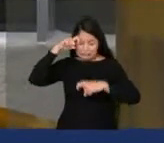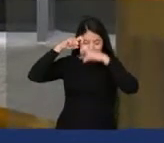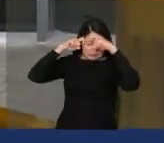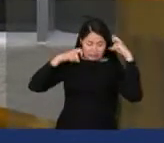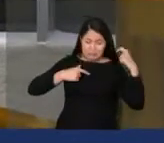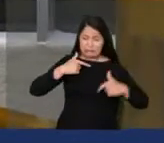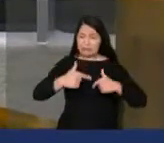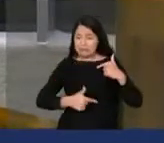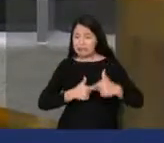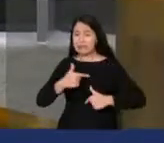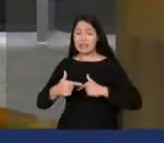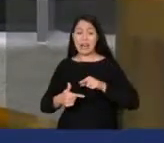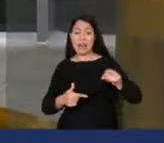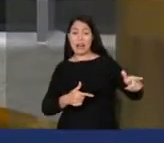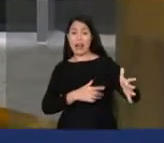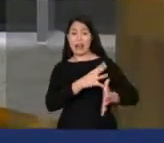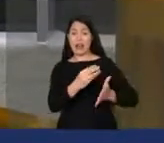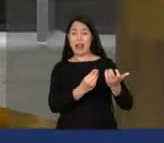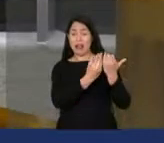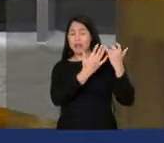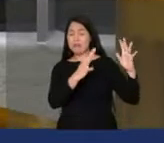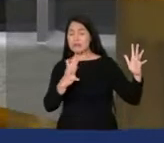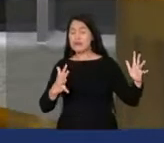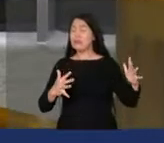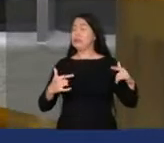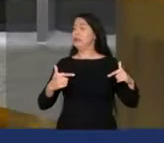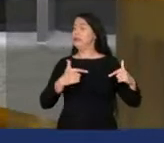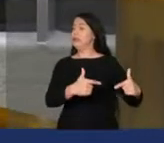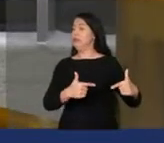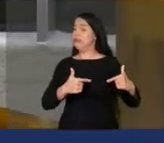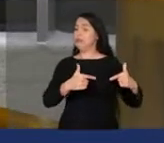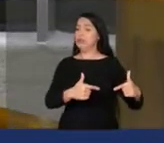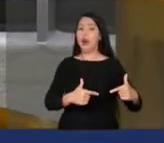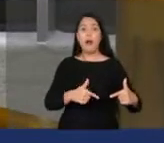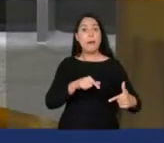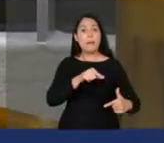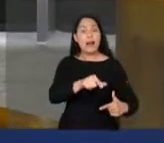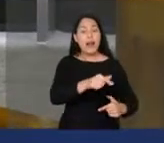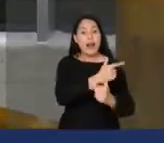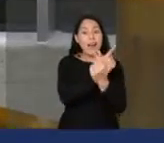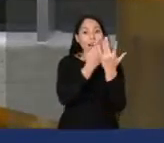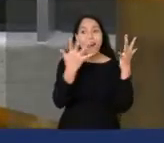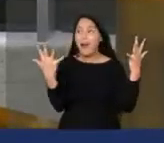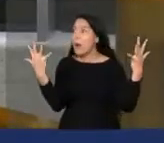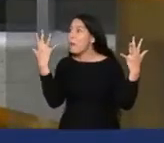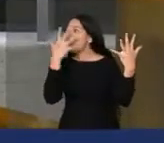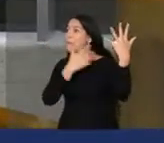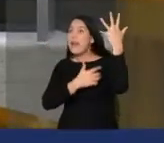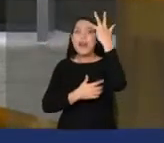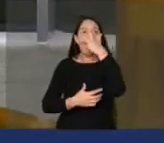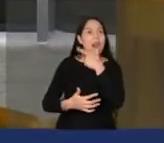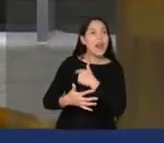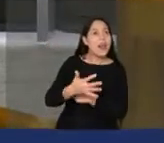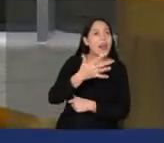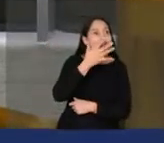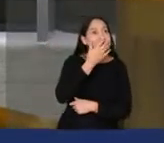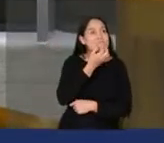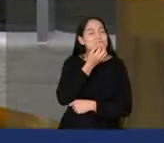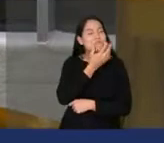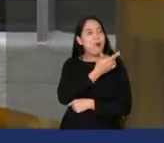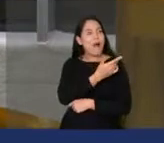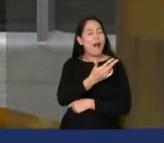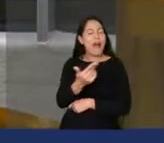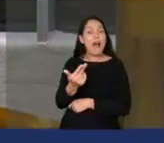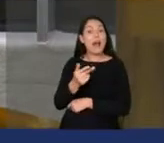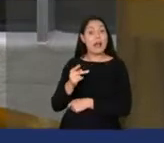selva amazônica e se beneficiando das belezas da floresta. Naquele período em que mestre Gabriel fez